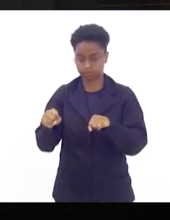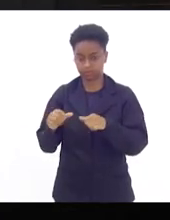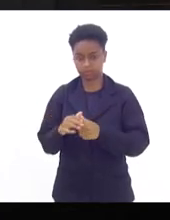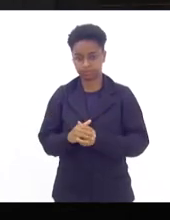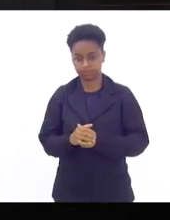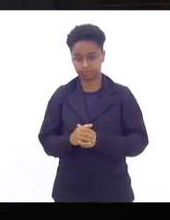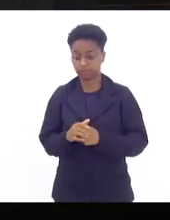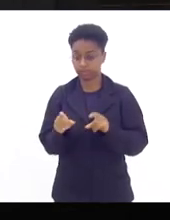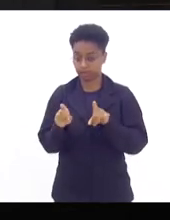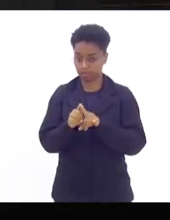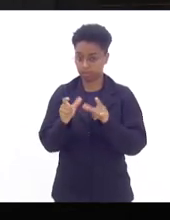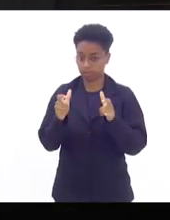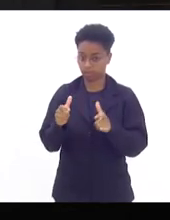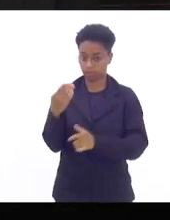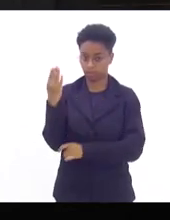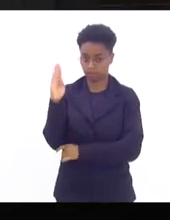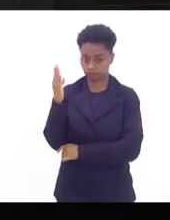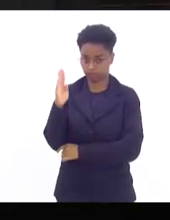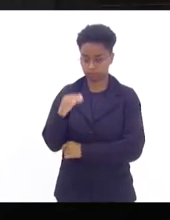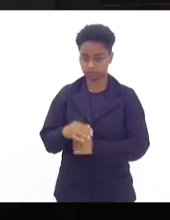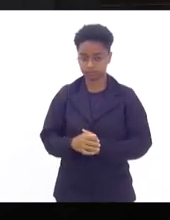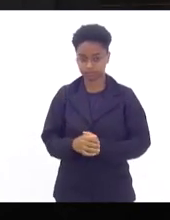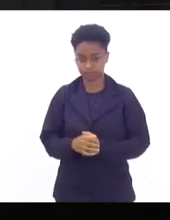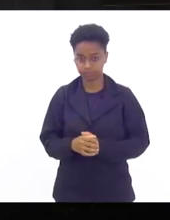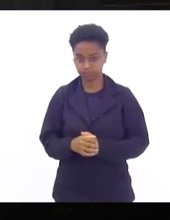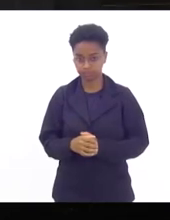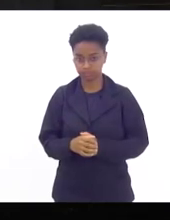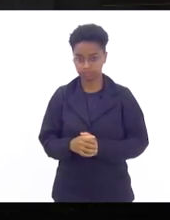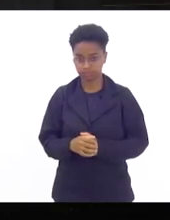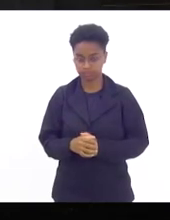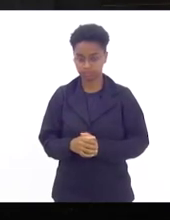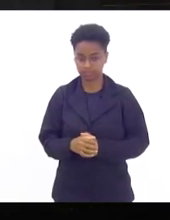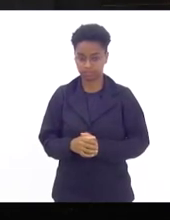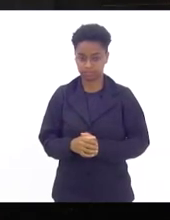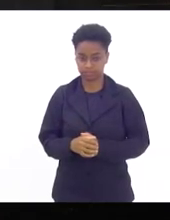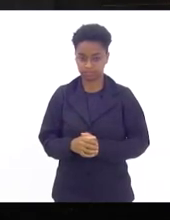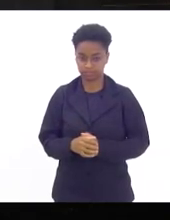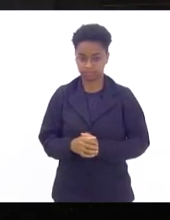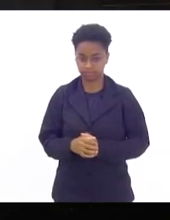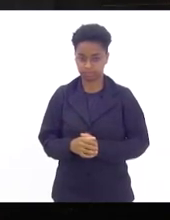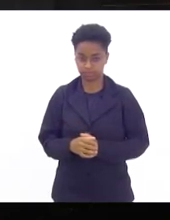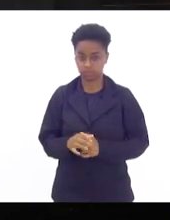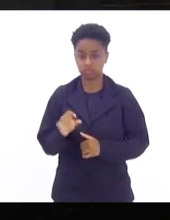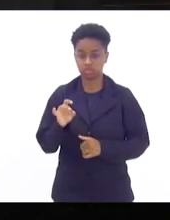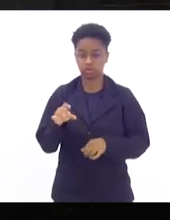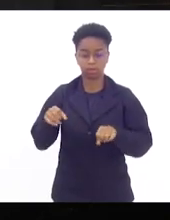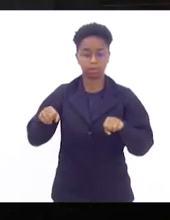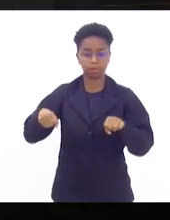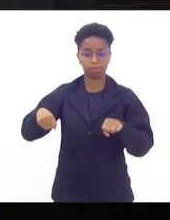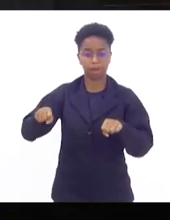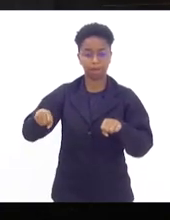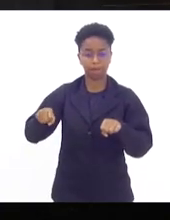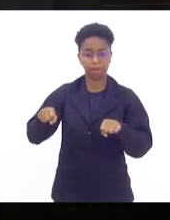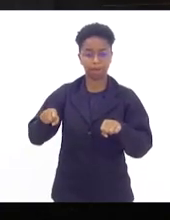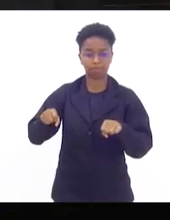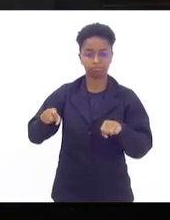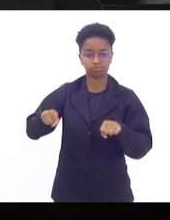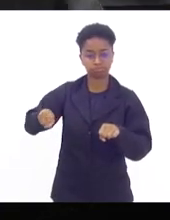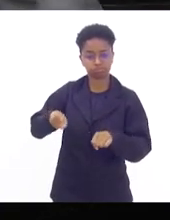também em Botafogo, não transitou mais do que